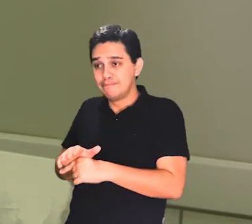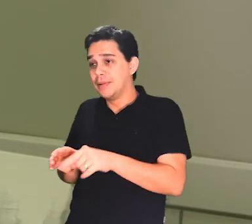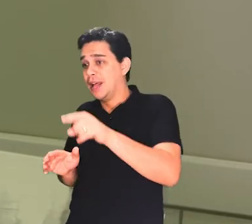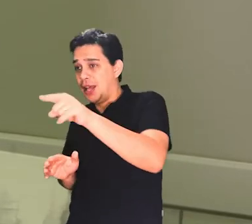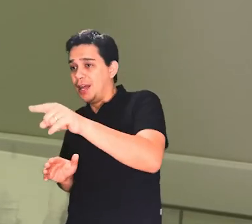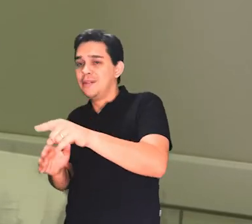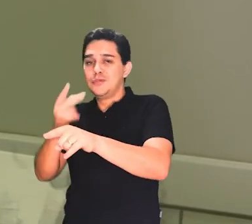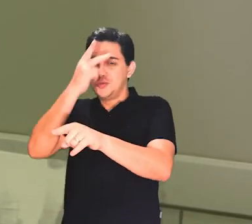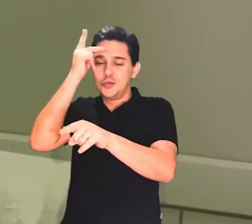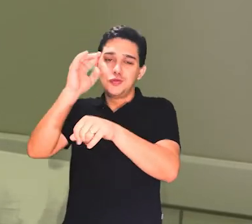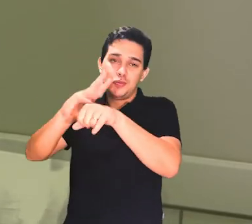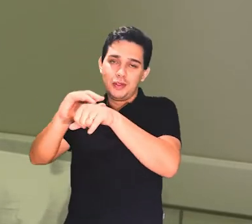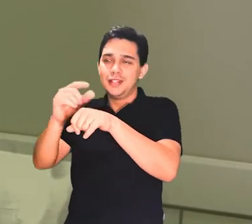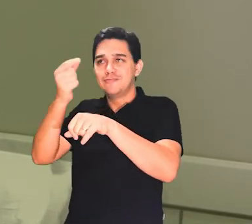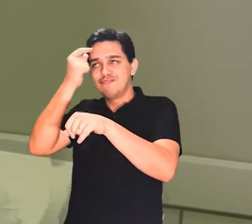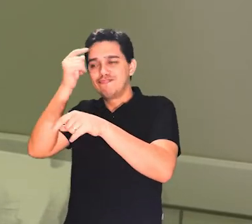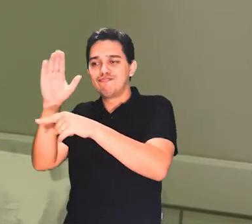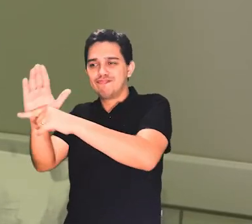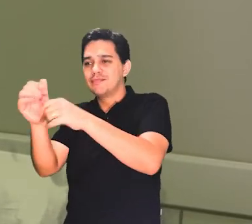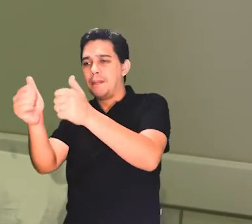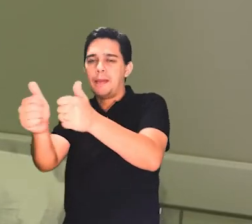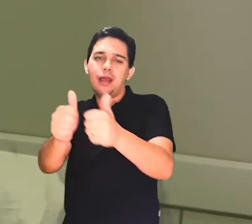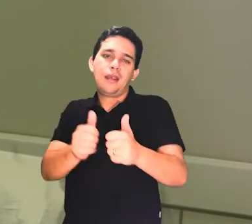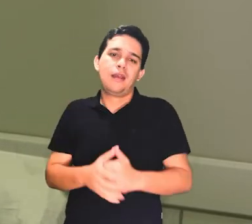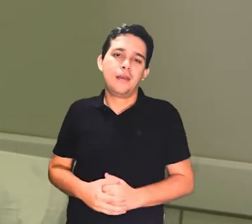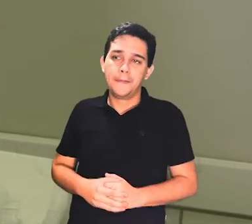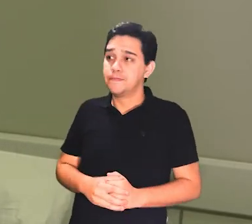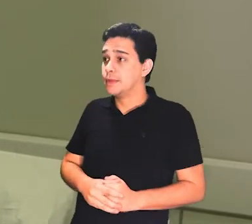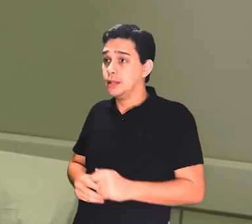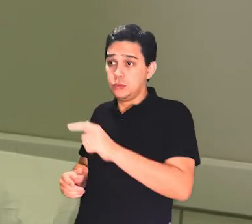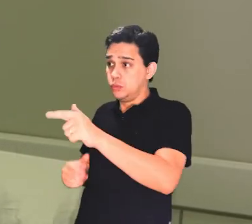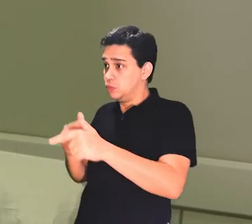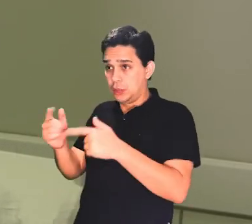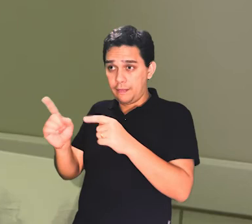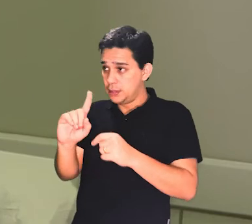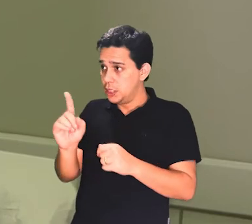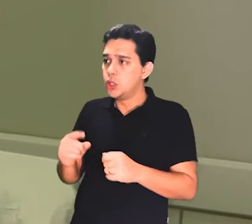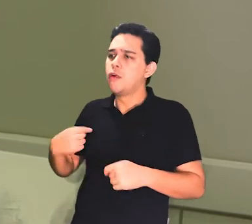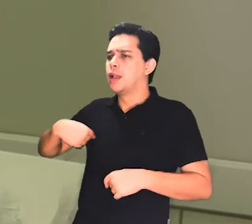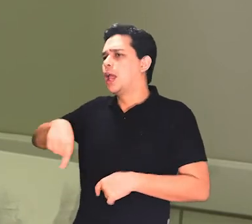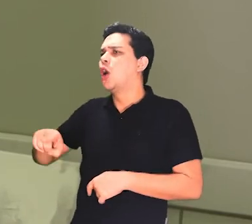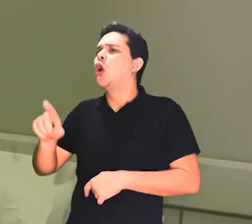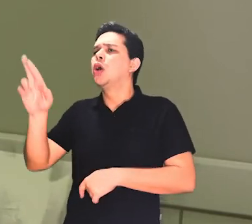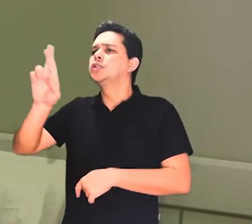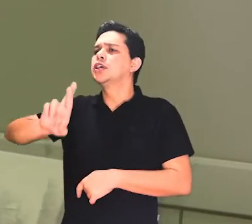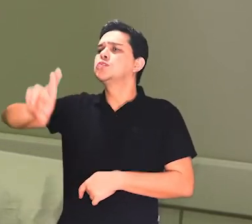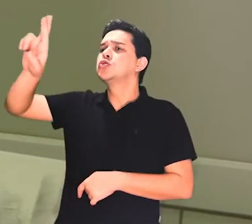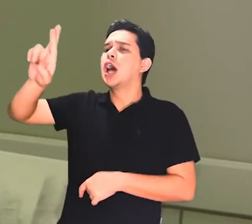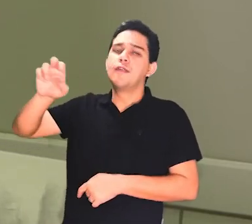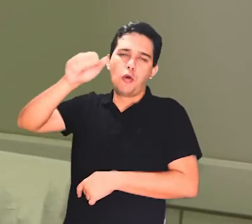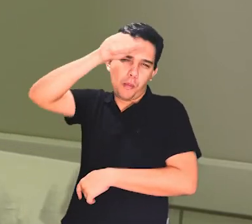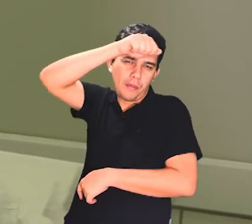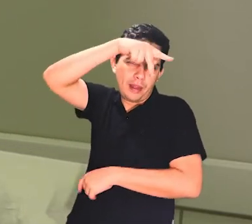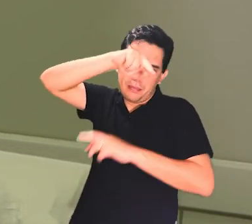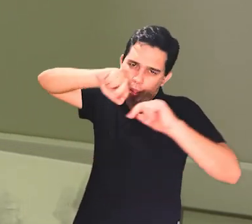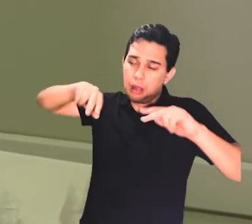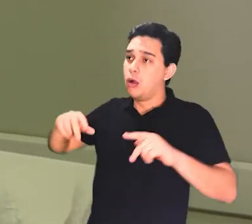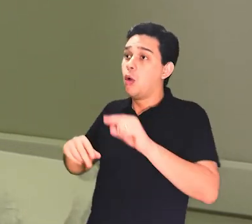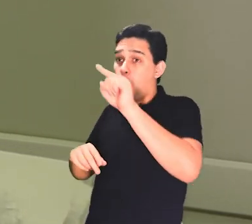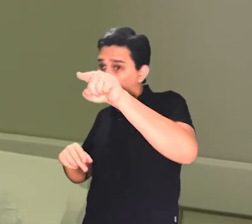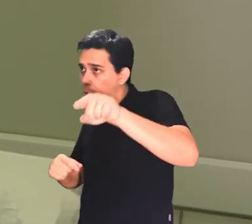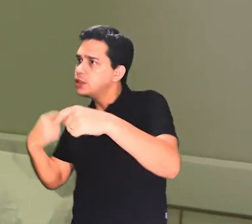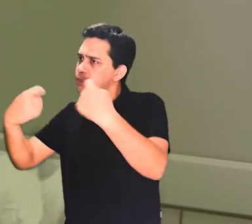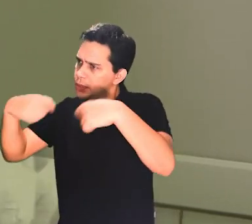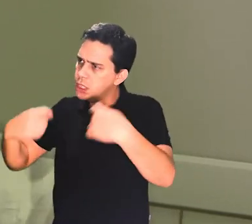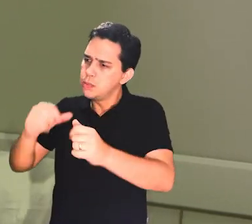para que esses pontos de atenção da rede sejam implantados, sejam criados, para que essas situações de violação de direitos, né,